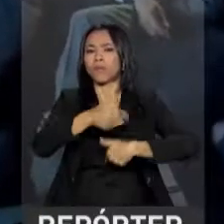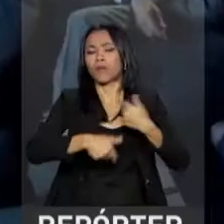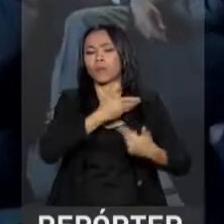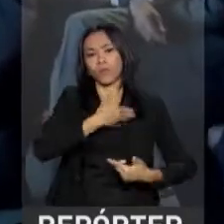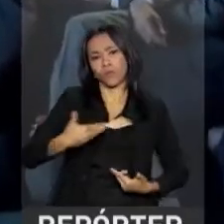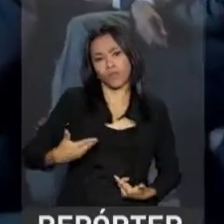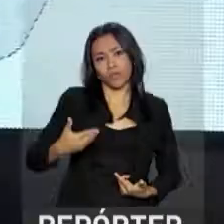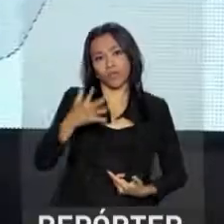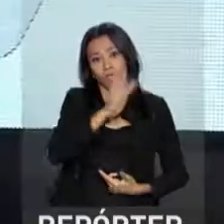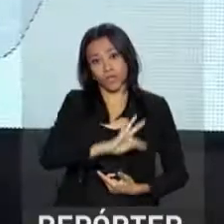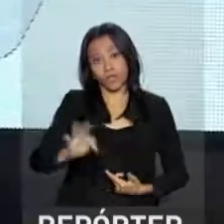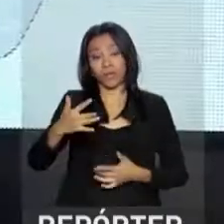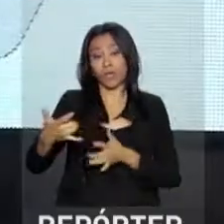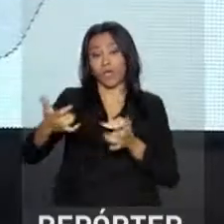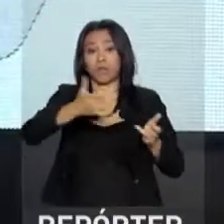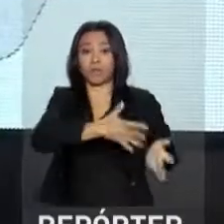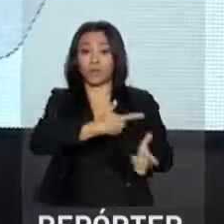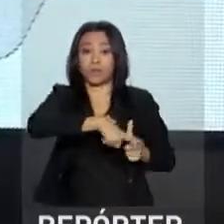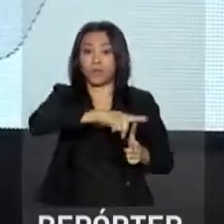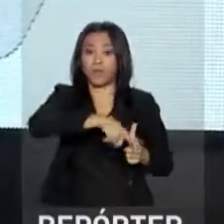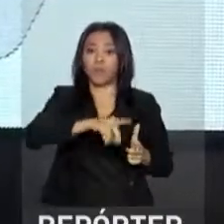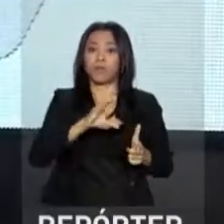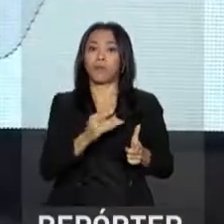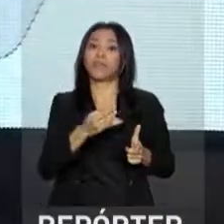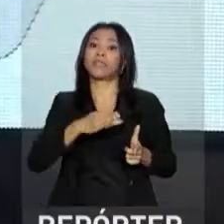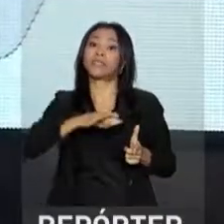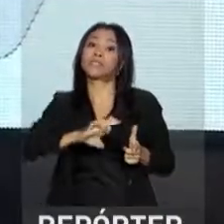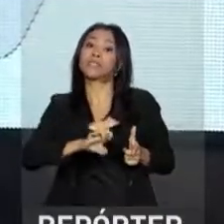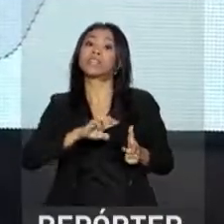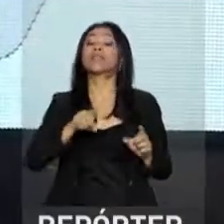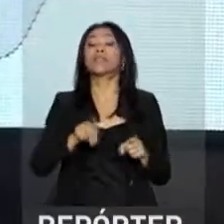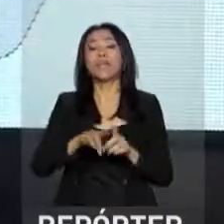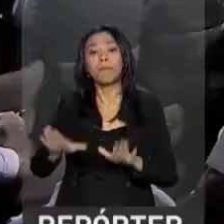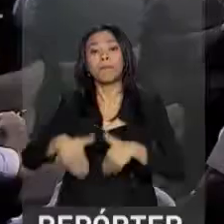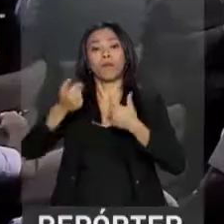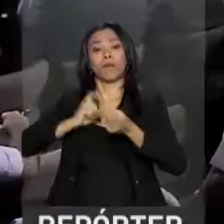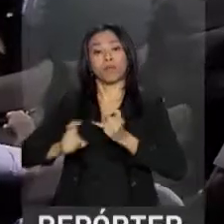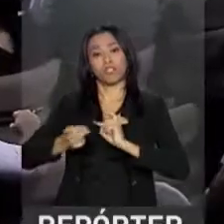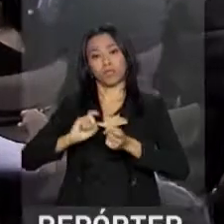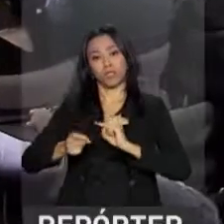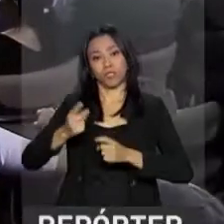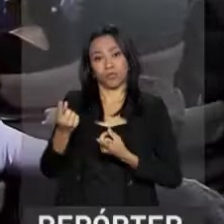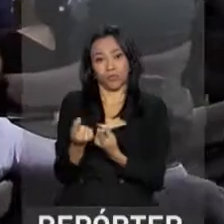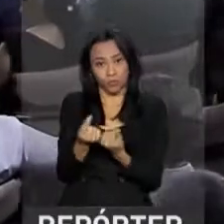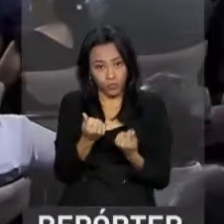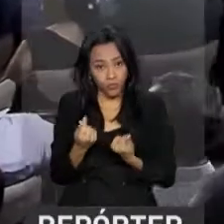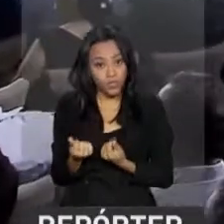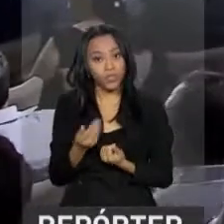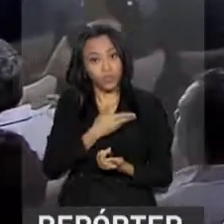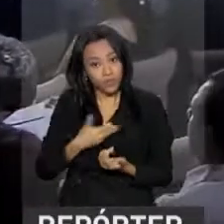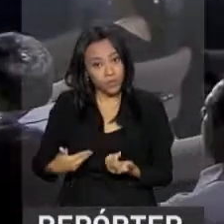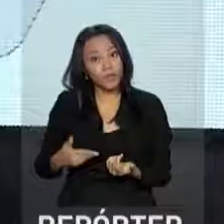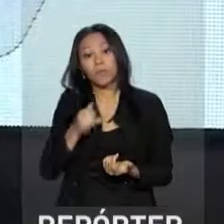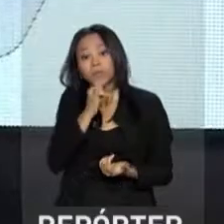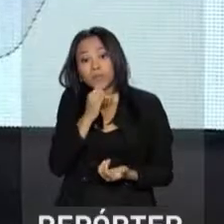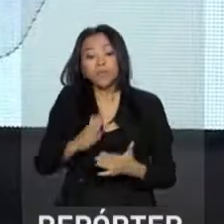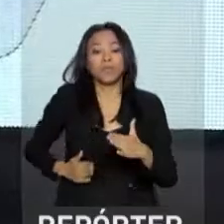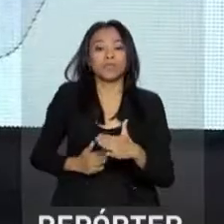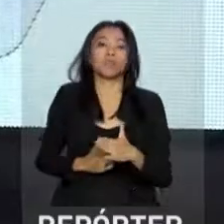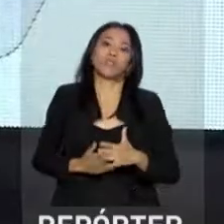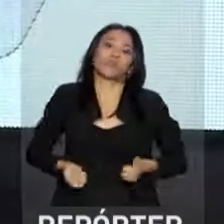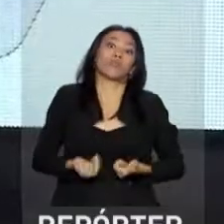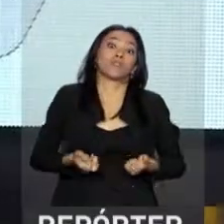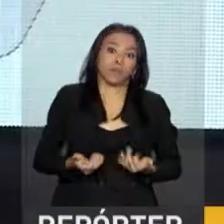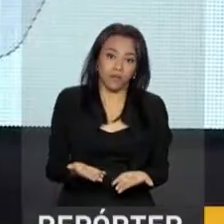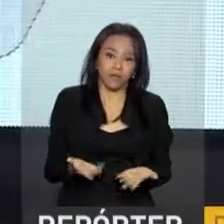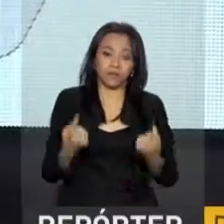saída da crise e a melhor gestão de recursos públicos, como no caso da implementação do teto dos gastos.